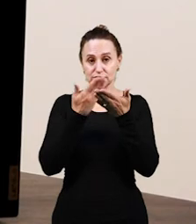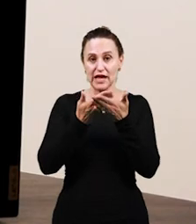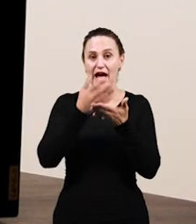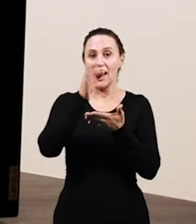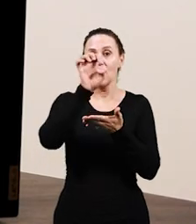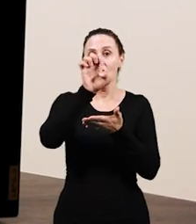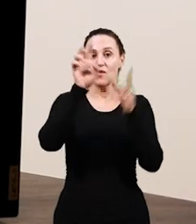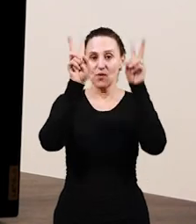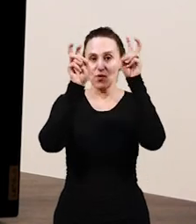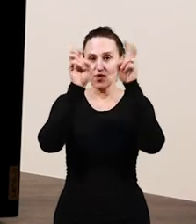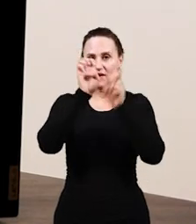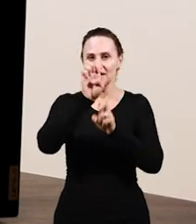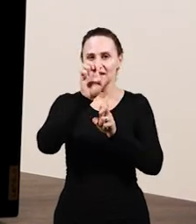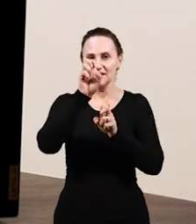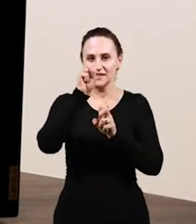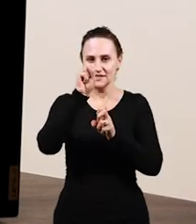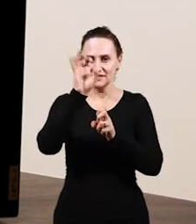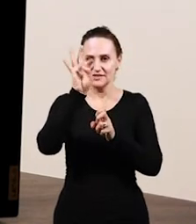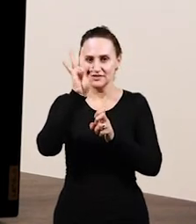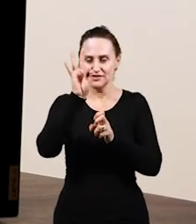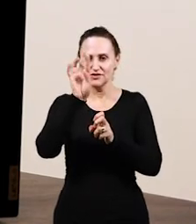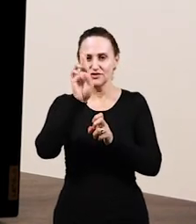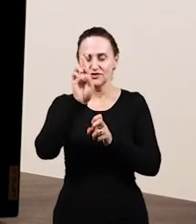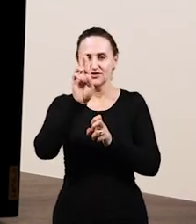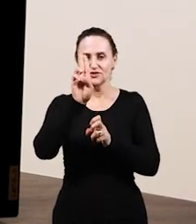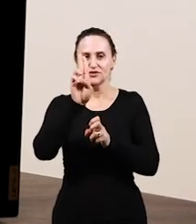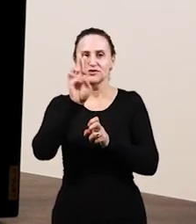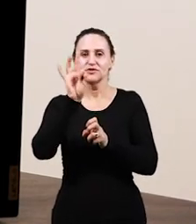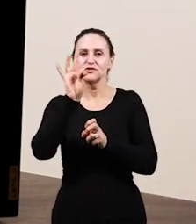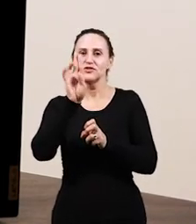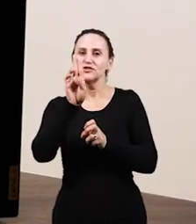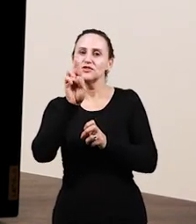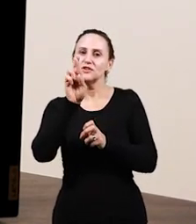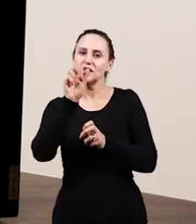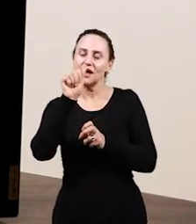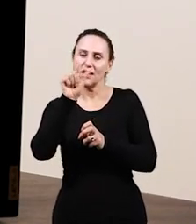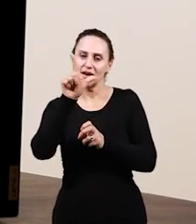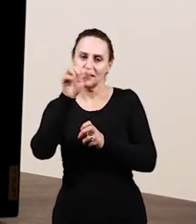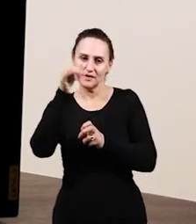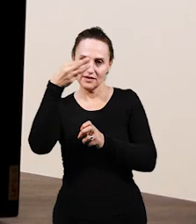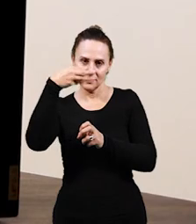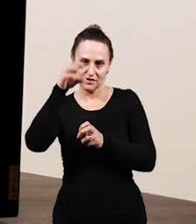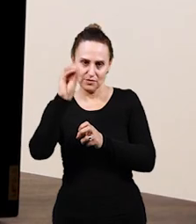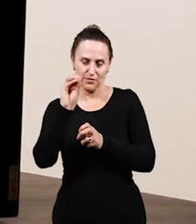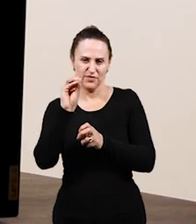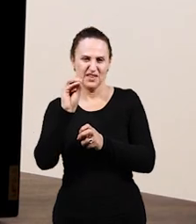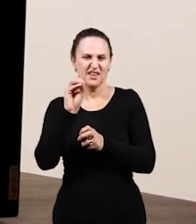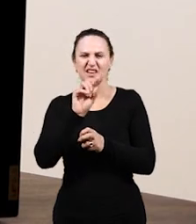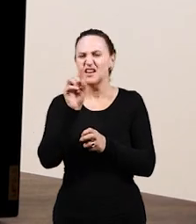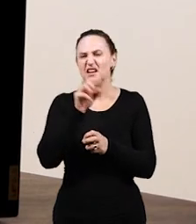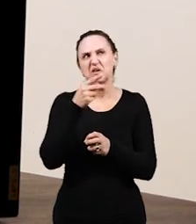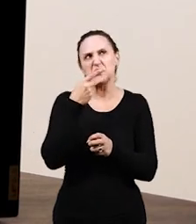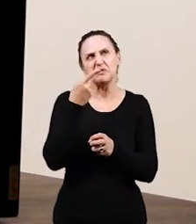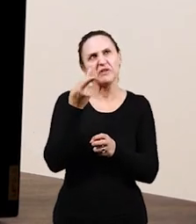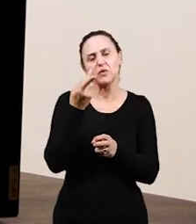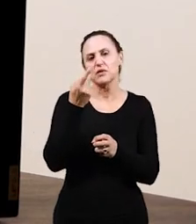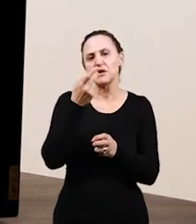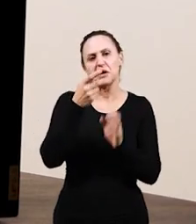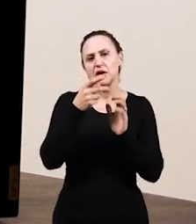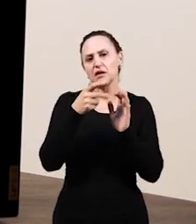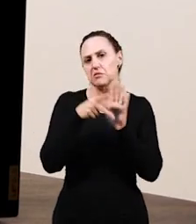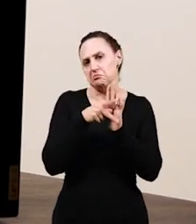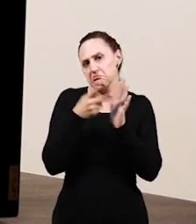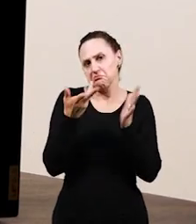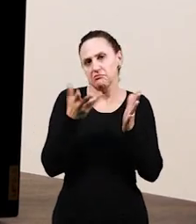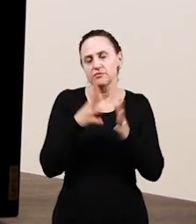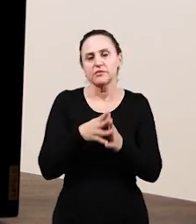é interessante dizer que o só seguir mesmo ele nunca se o dominó estruturalista tá